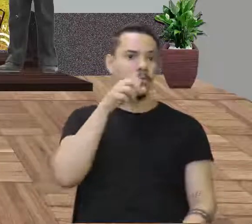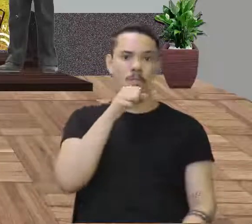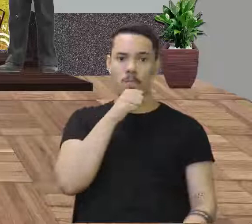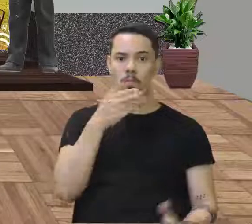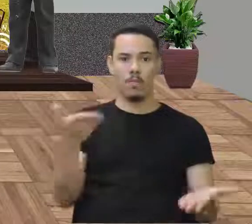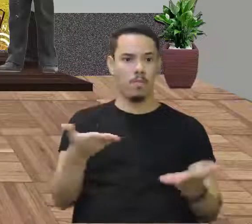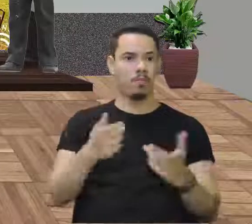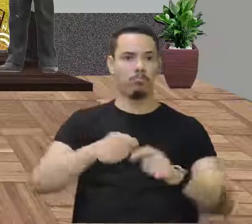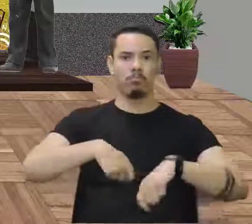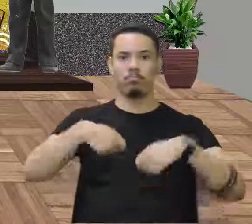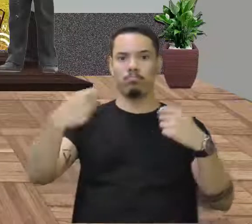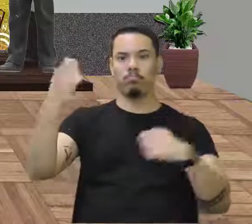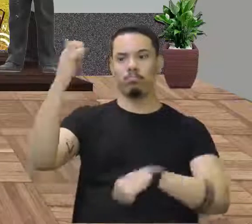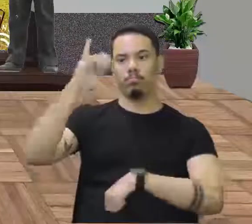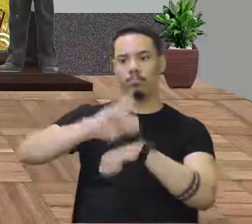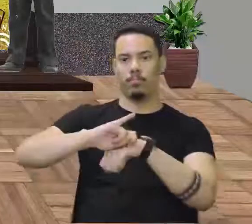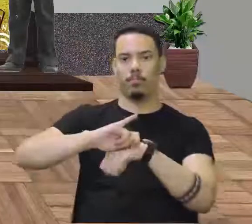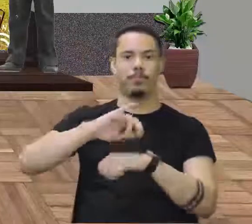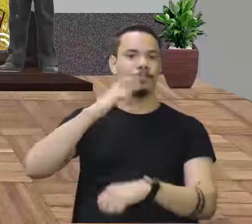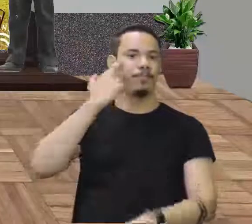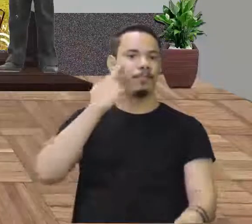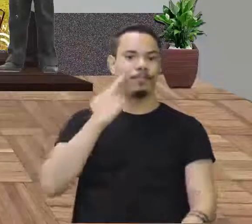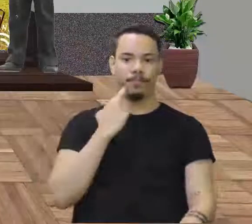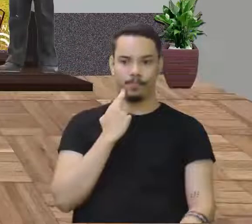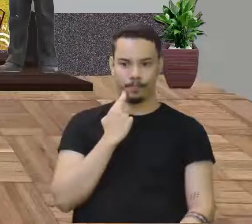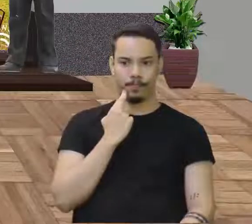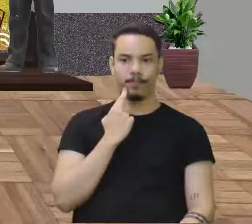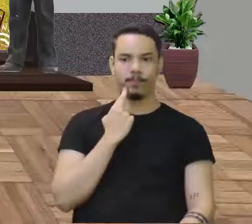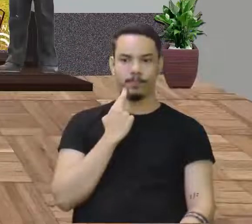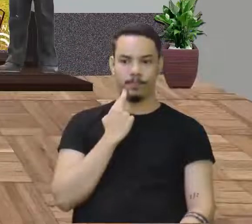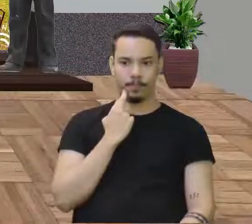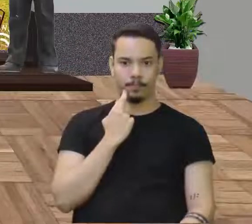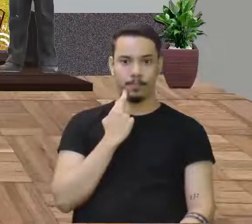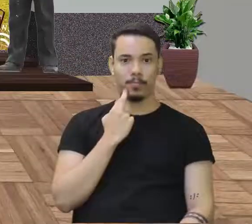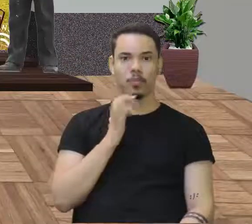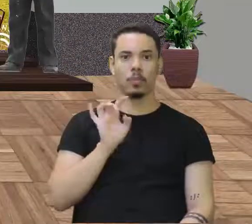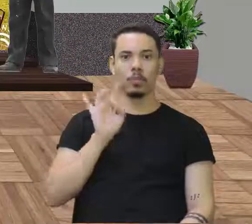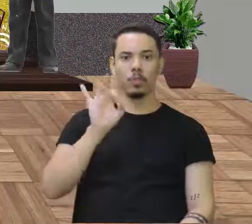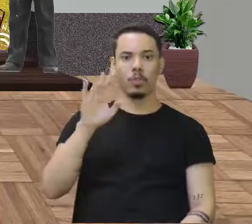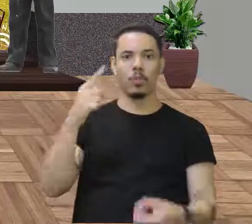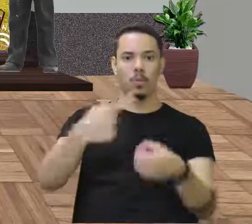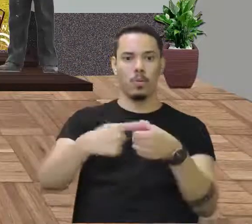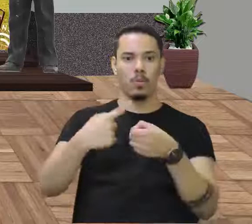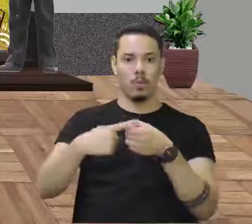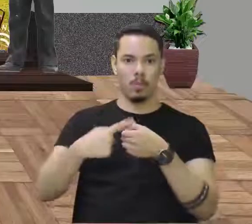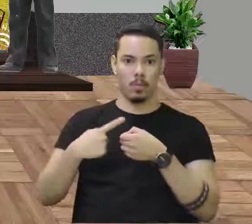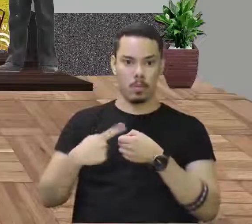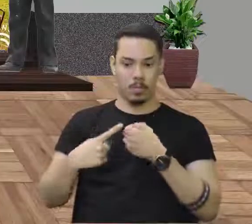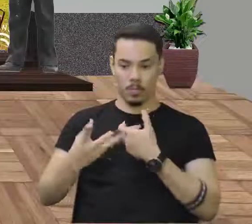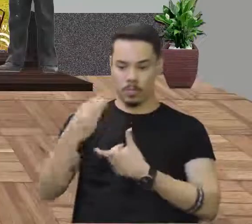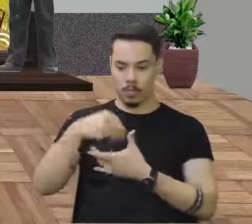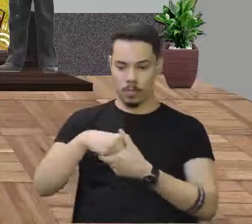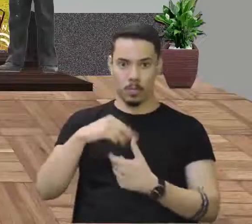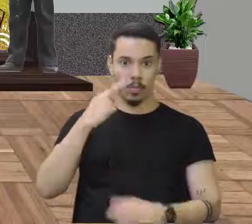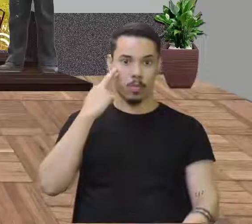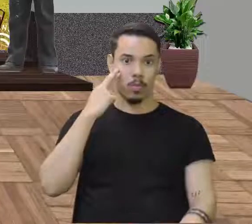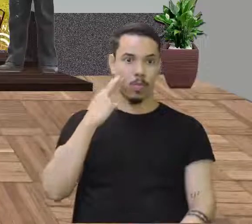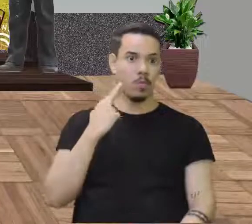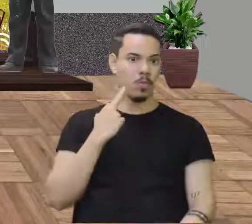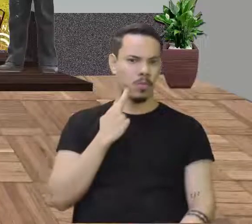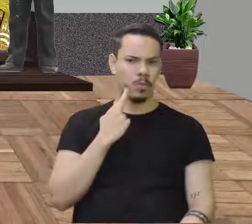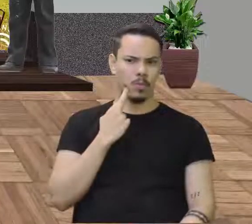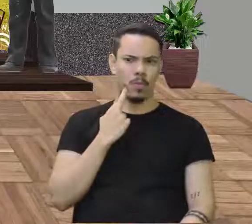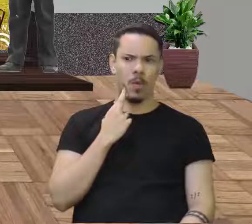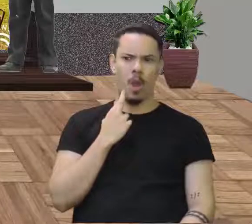não seria a capital do Estado de Rondônia. Seria o município de Rondônia.